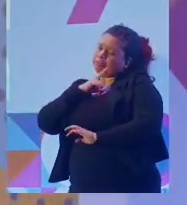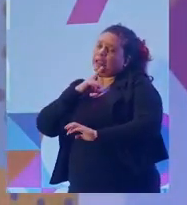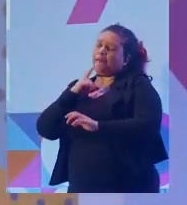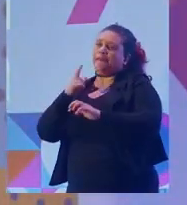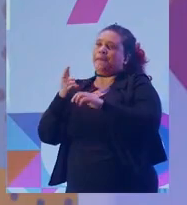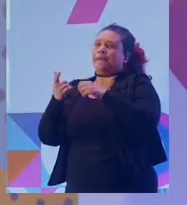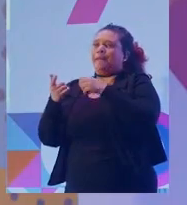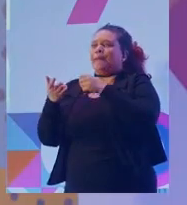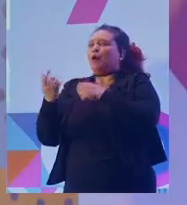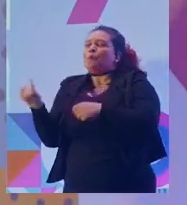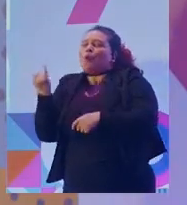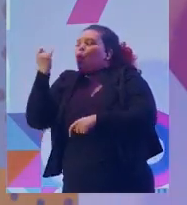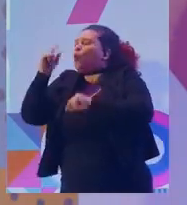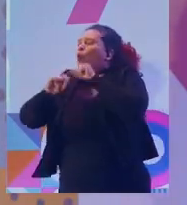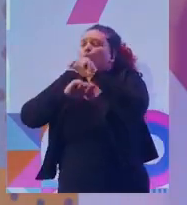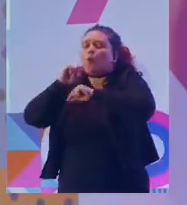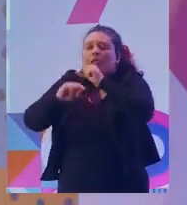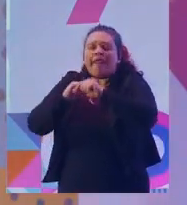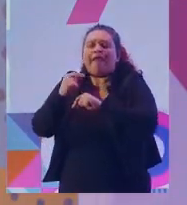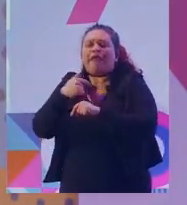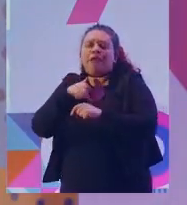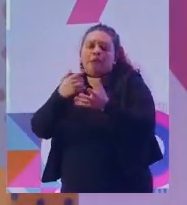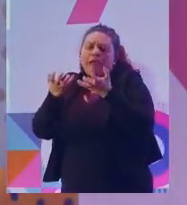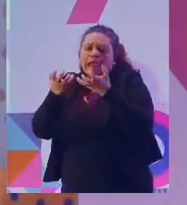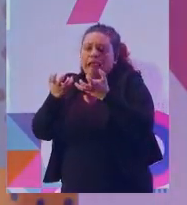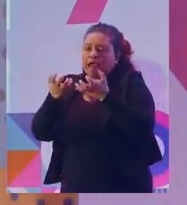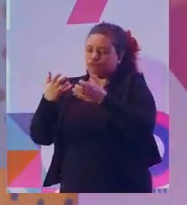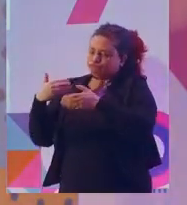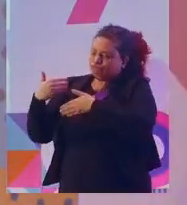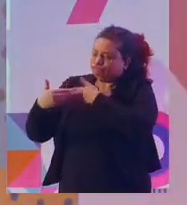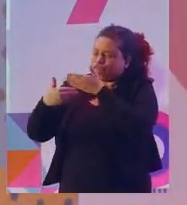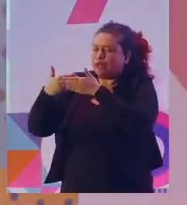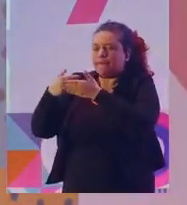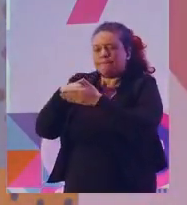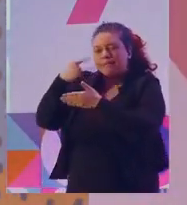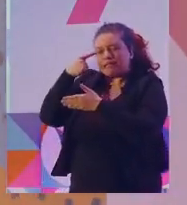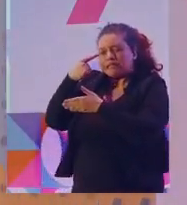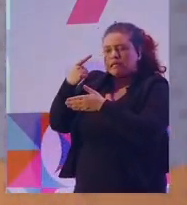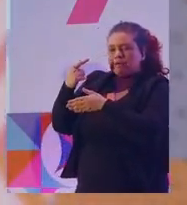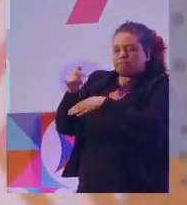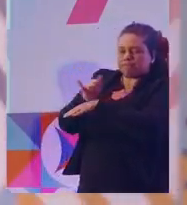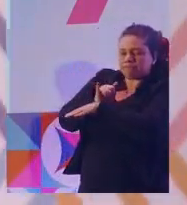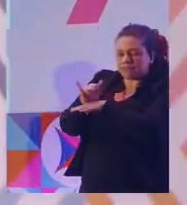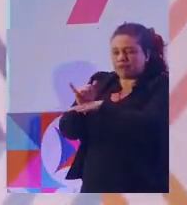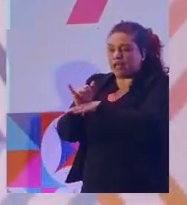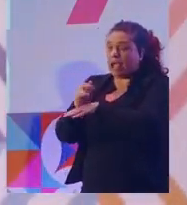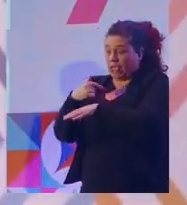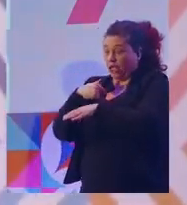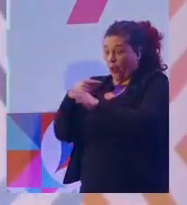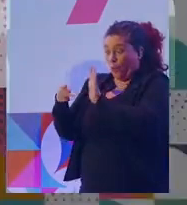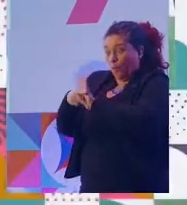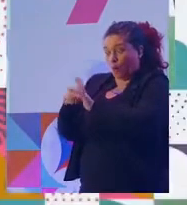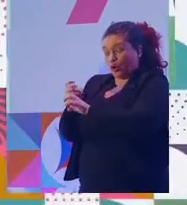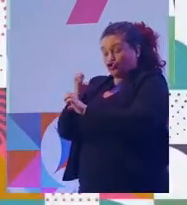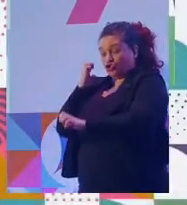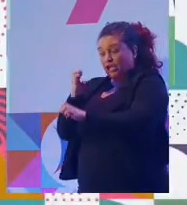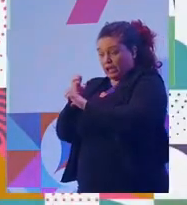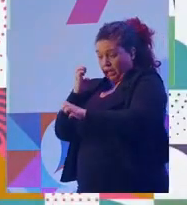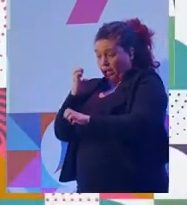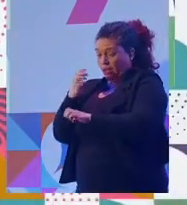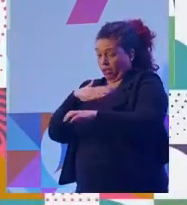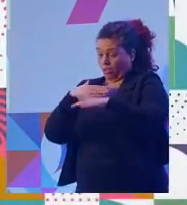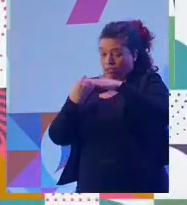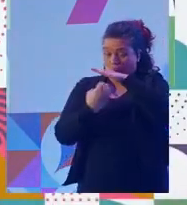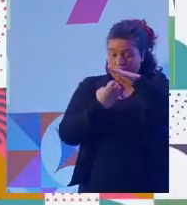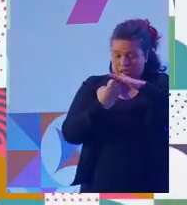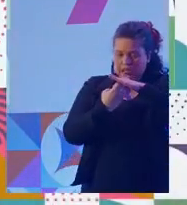o que importa é o que eu quero desenvolver. Para trazer a minha engenharia para a minha empresa, que a gente